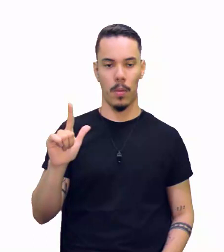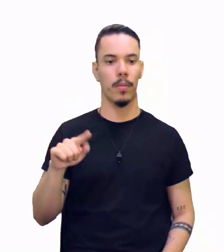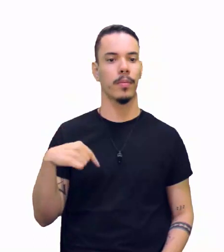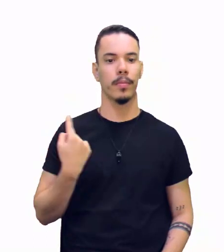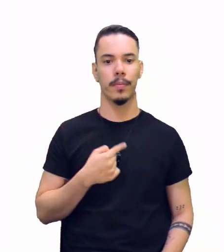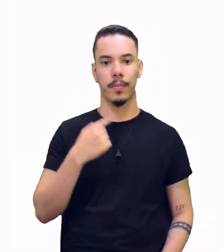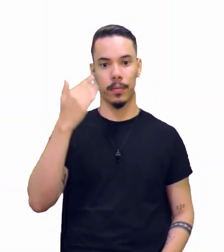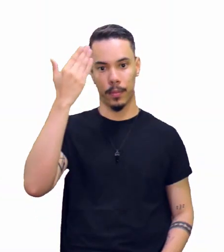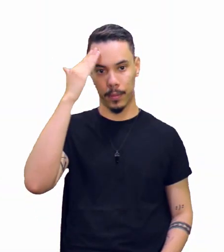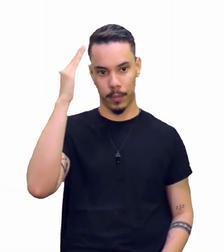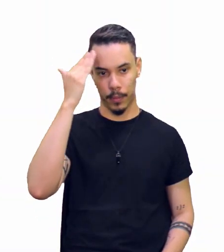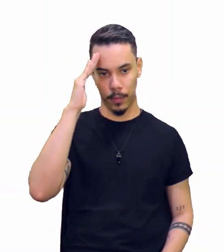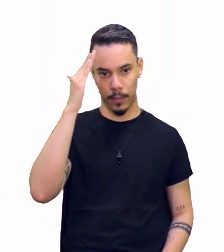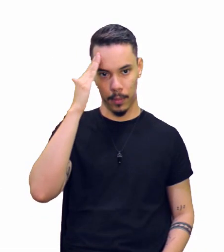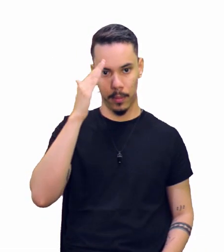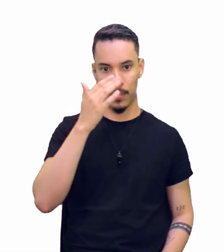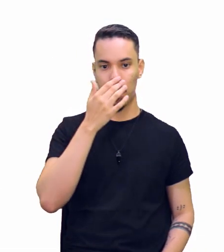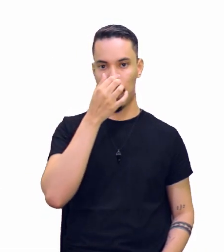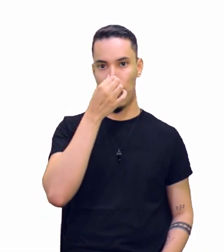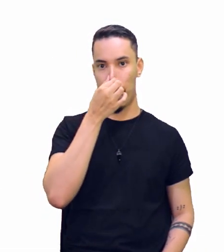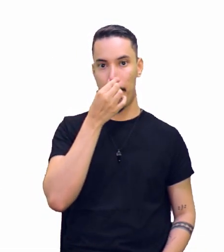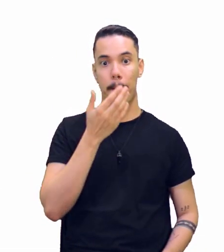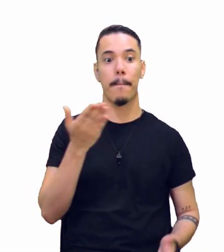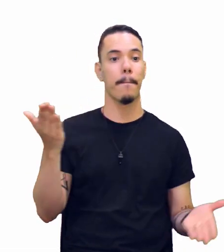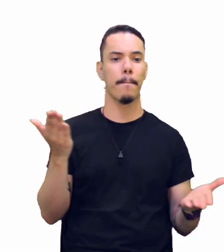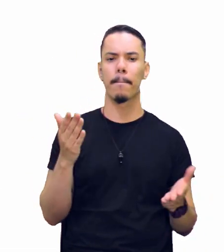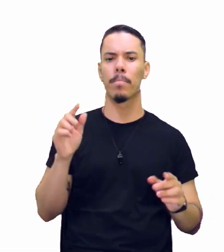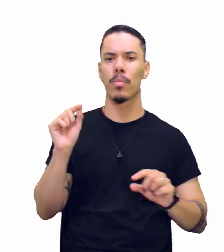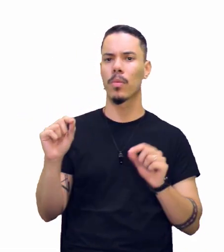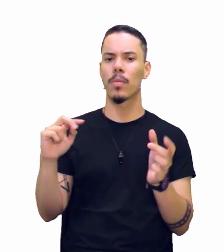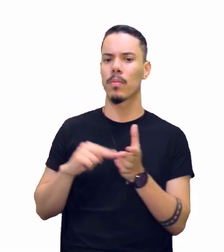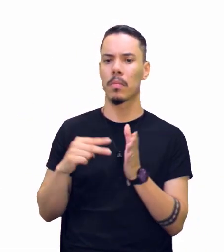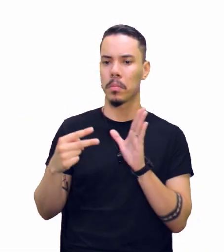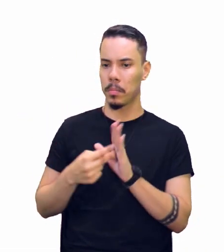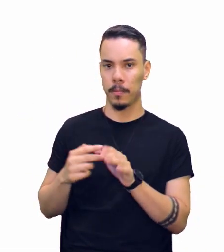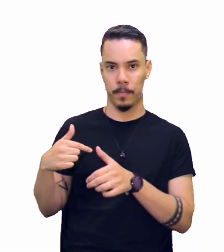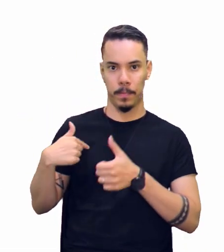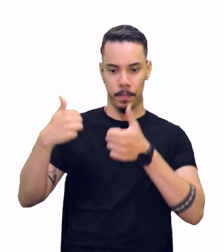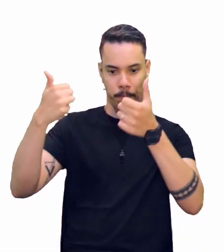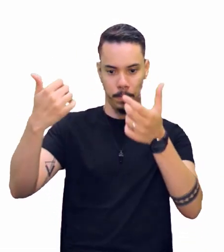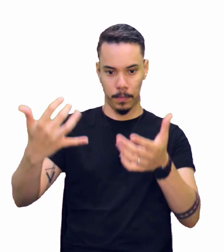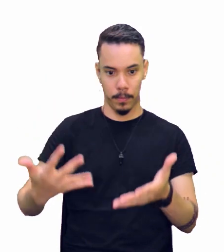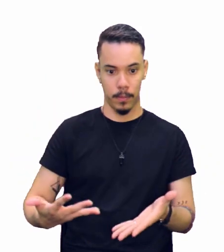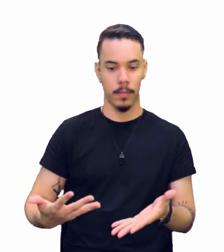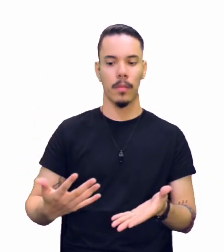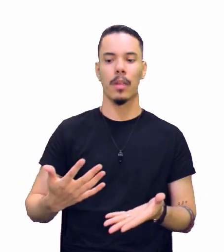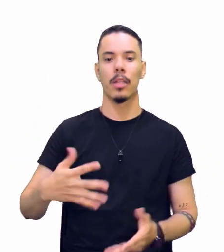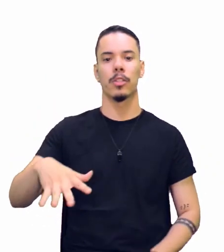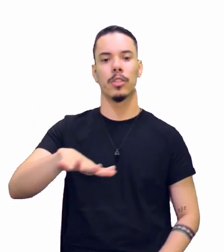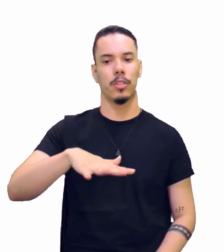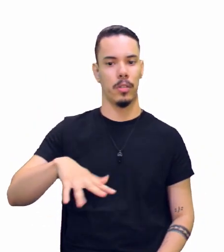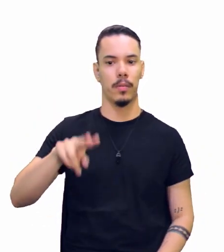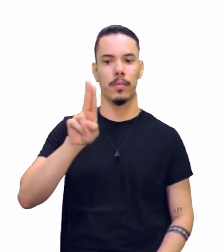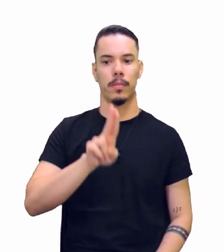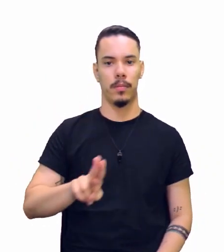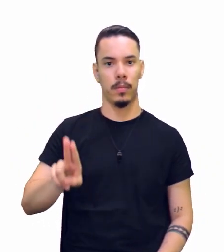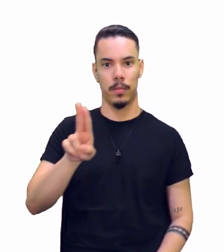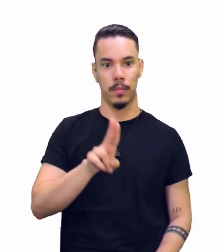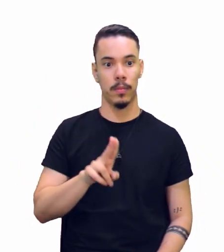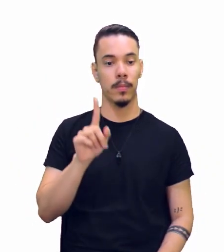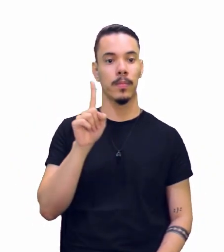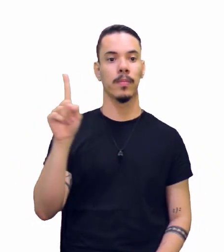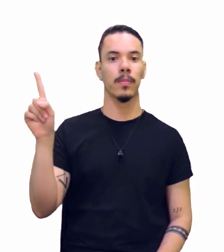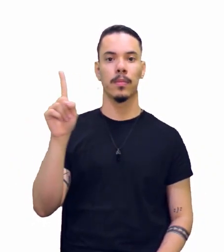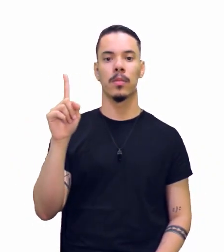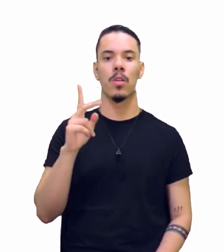Olha só, zero conditional, zero condicional. De modo geral, usamos a zero conditional